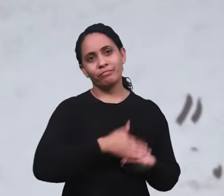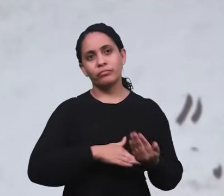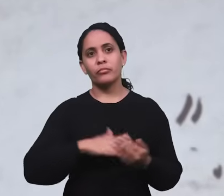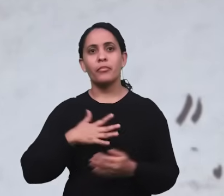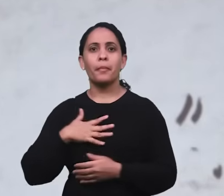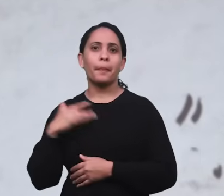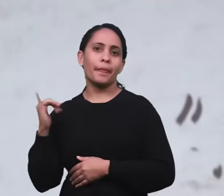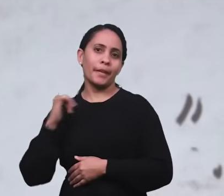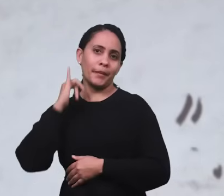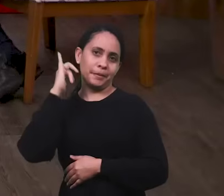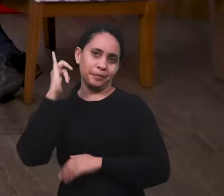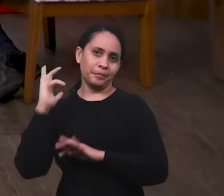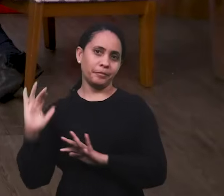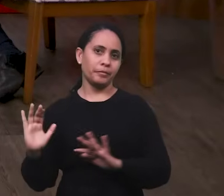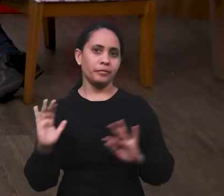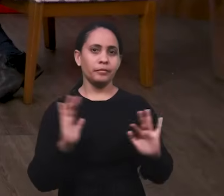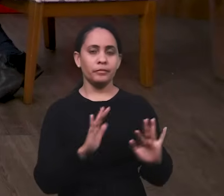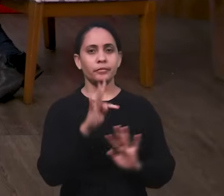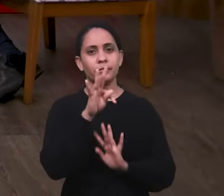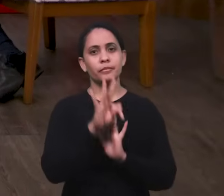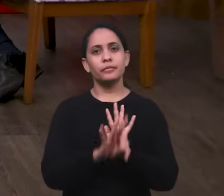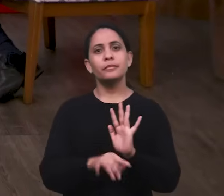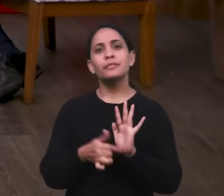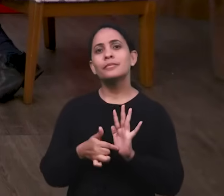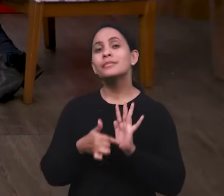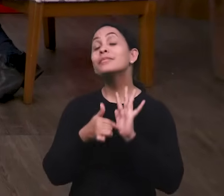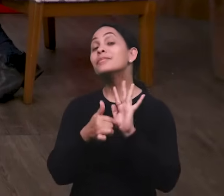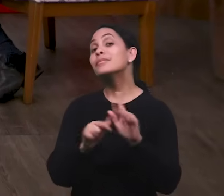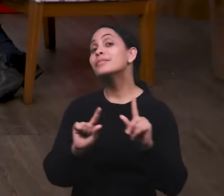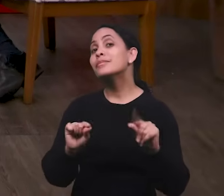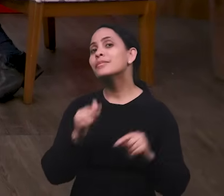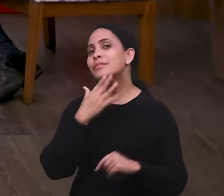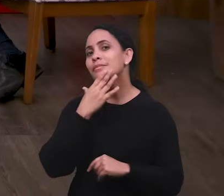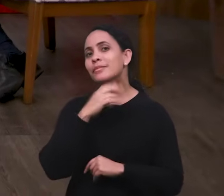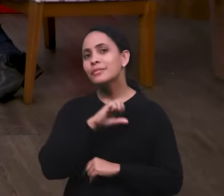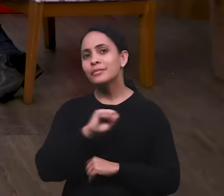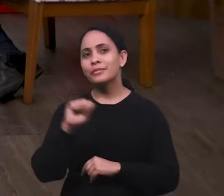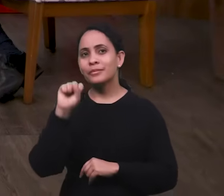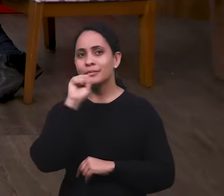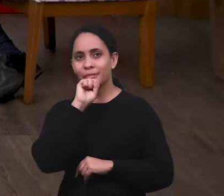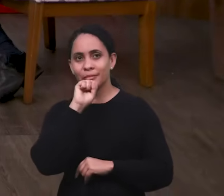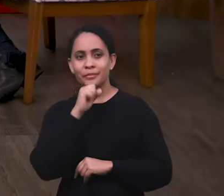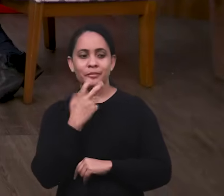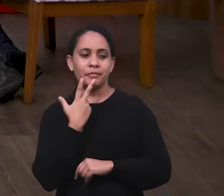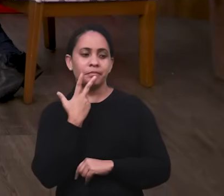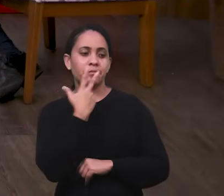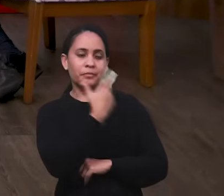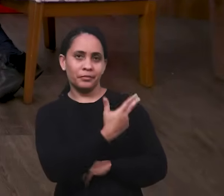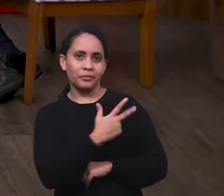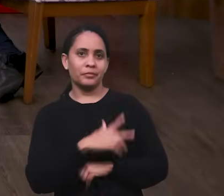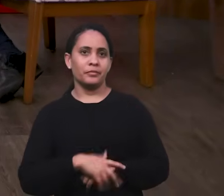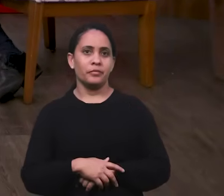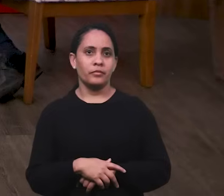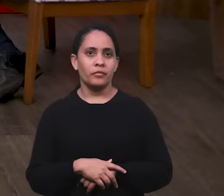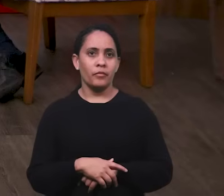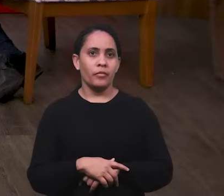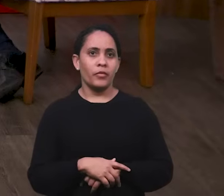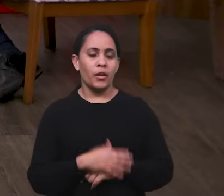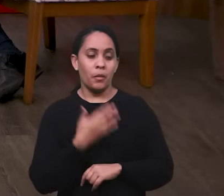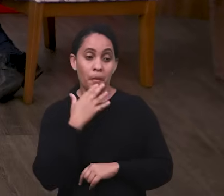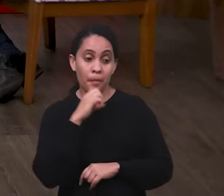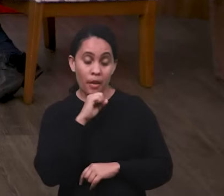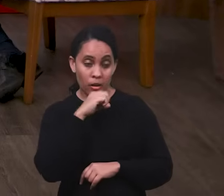é fundamental, né? E o texto fala aqui que o pai insistiu com ele. Instou,